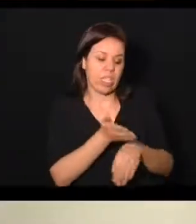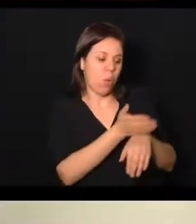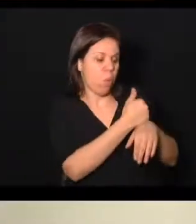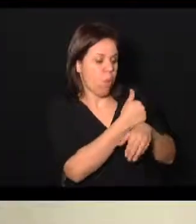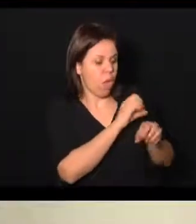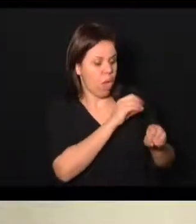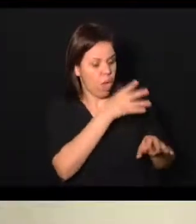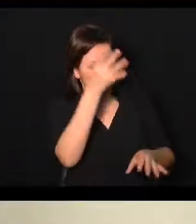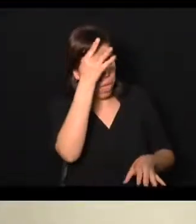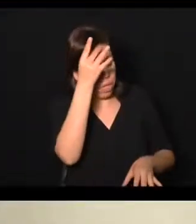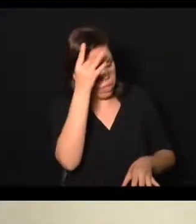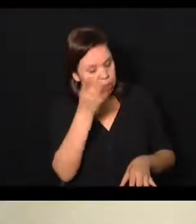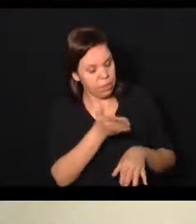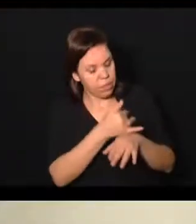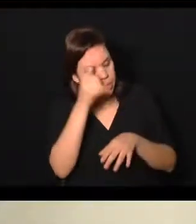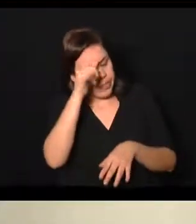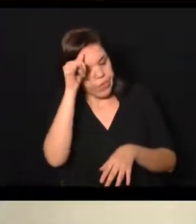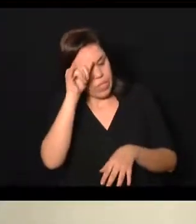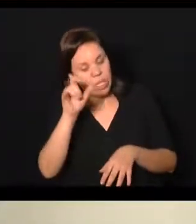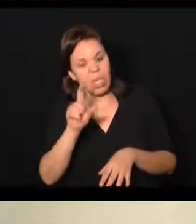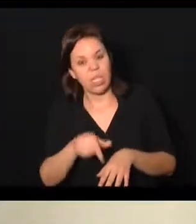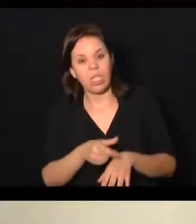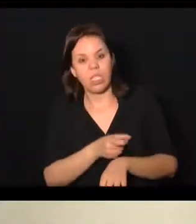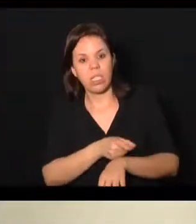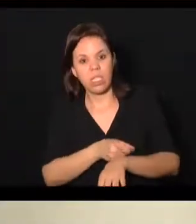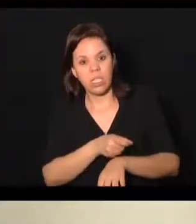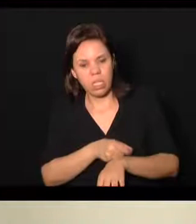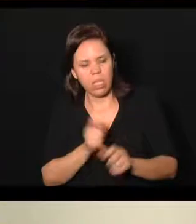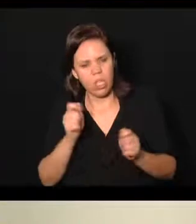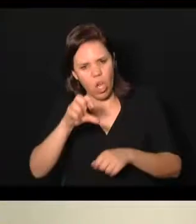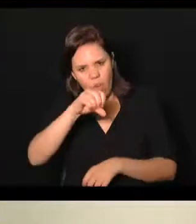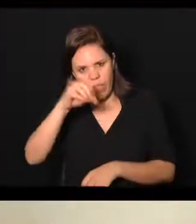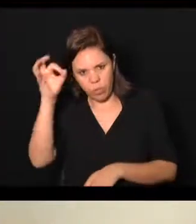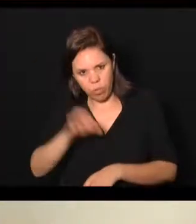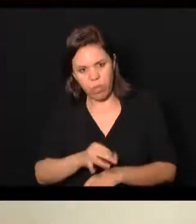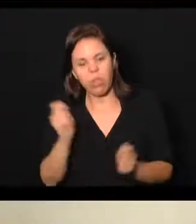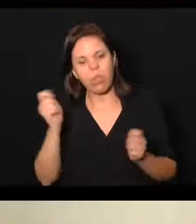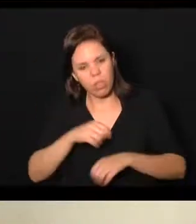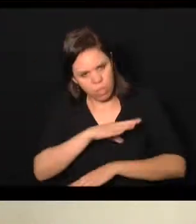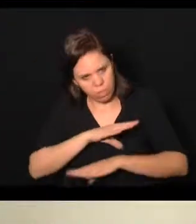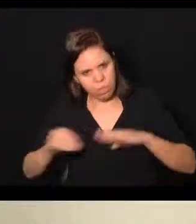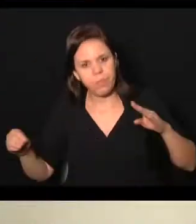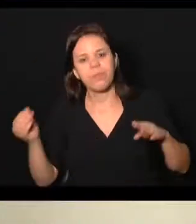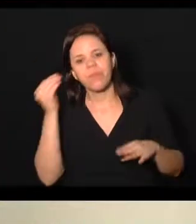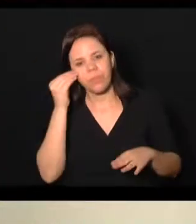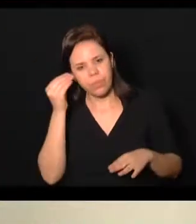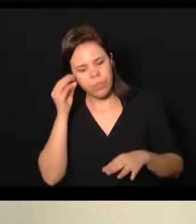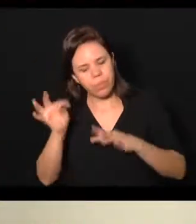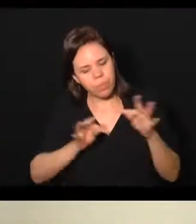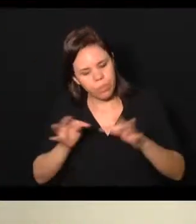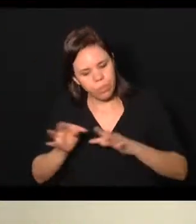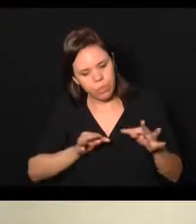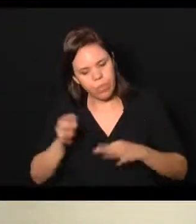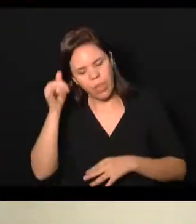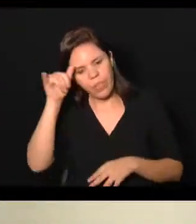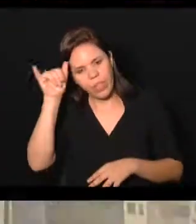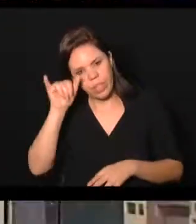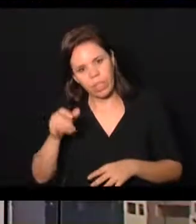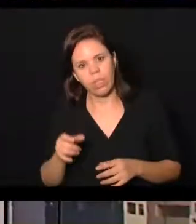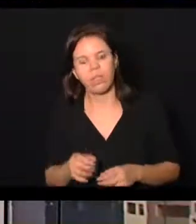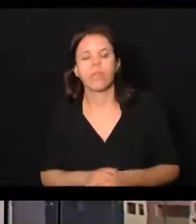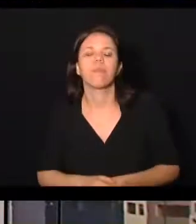uma prevenção, dizem que o melanoma, 90% de chance de ser curado, de ser tratado, de ser evitado o fato